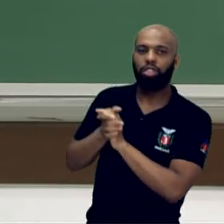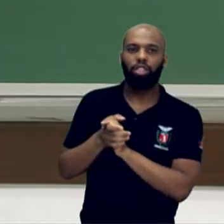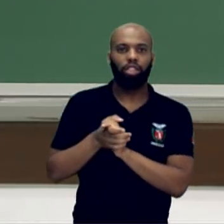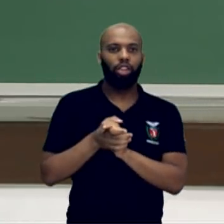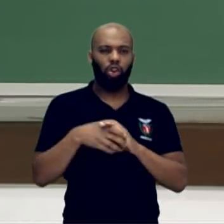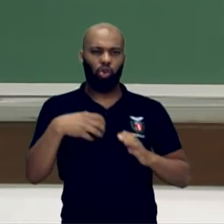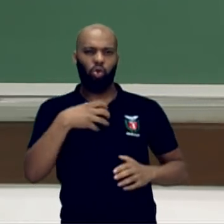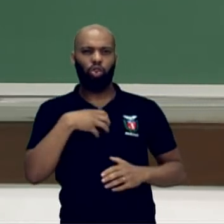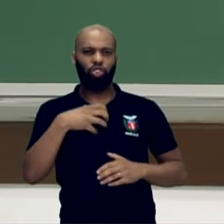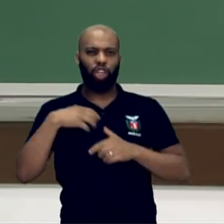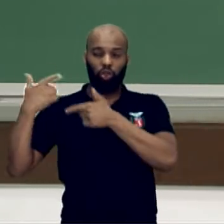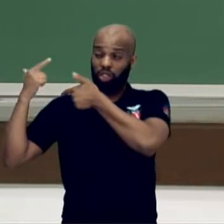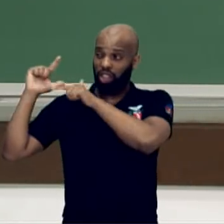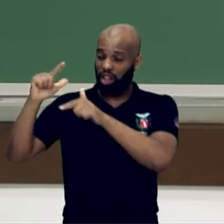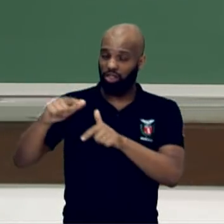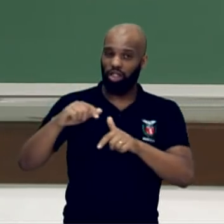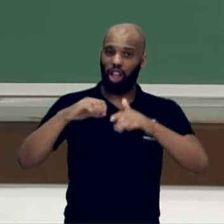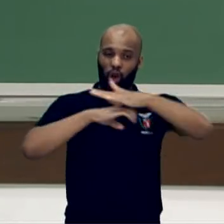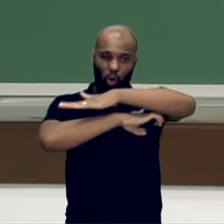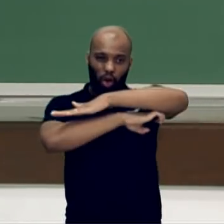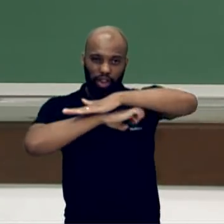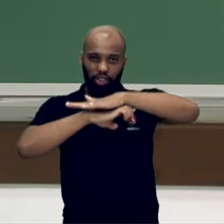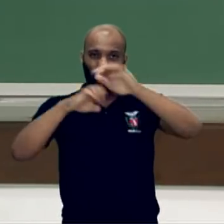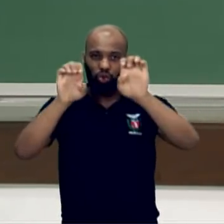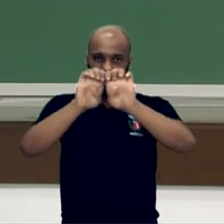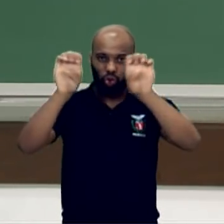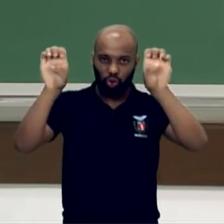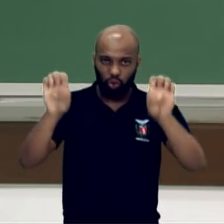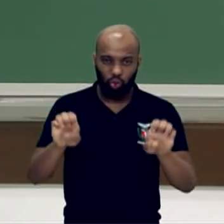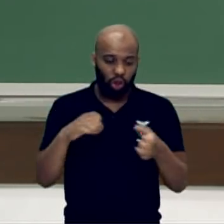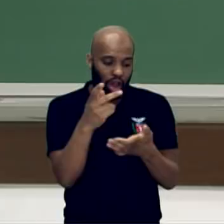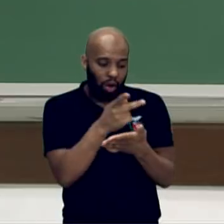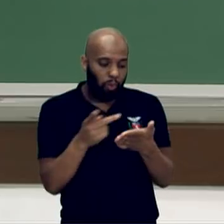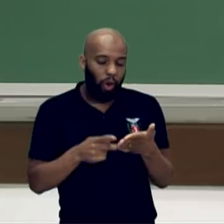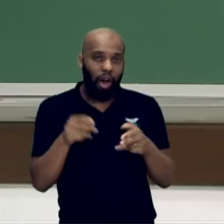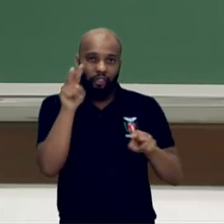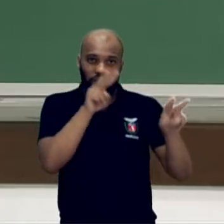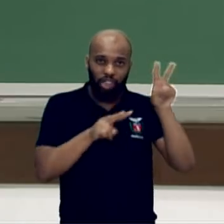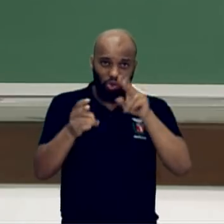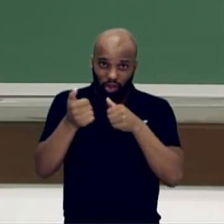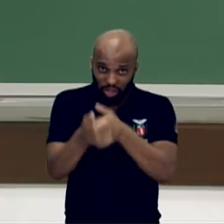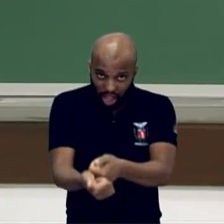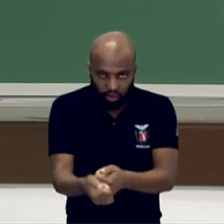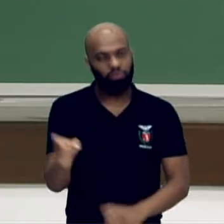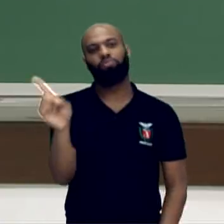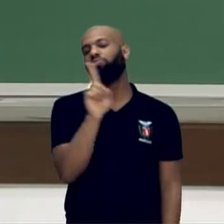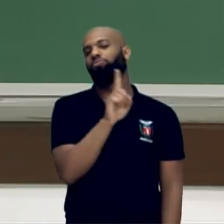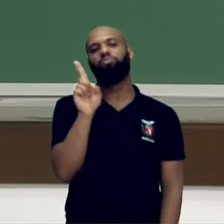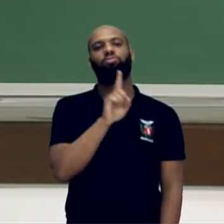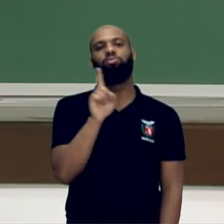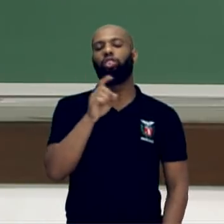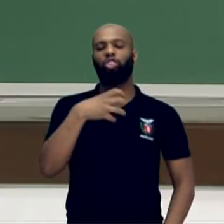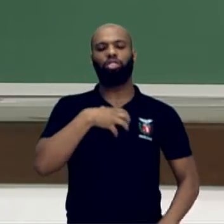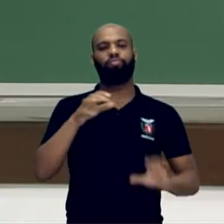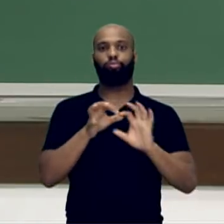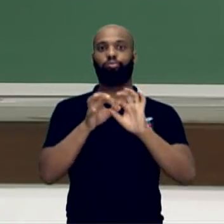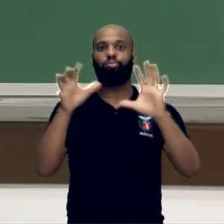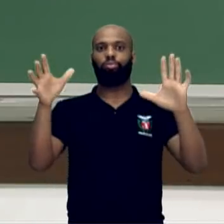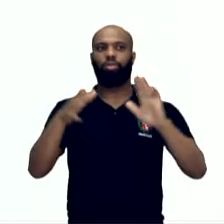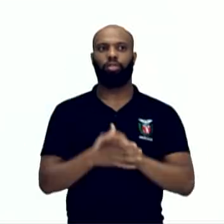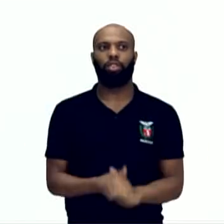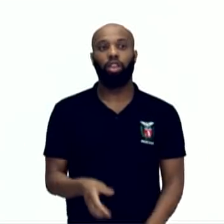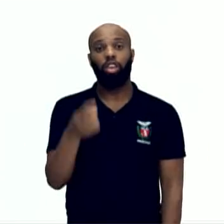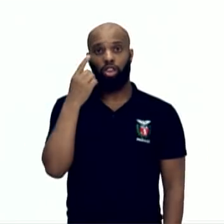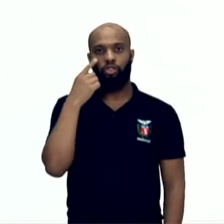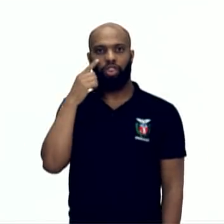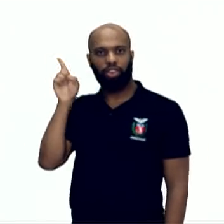estrutura tradicional do poema, que os poemas visuais não seguem a estrutura tradicional do verso e da estrofe.